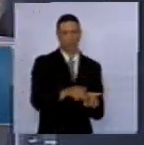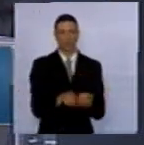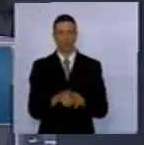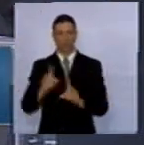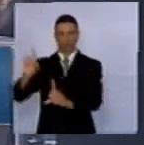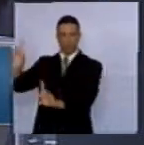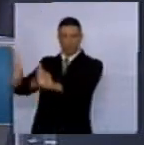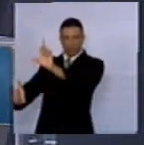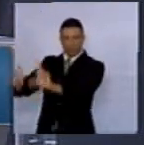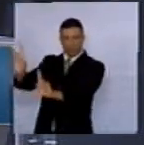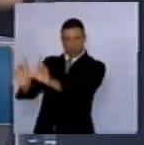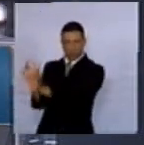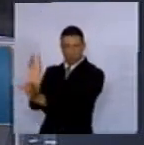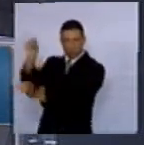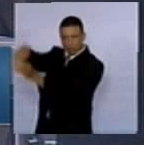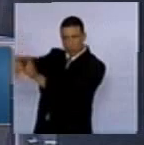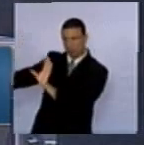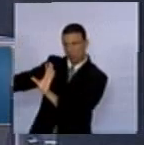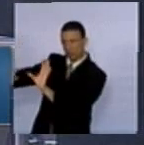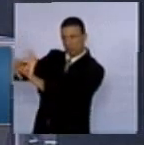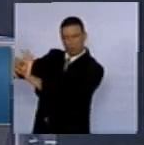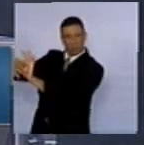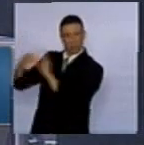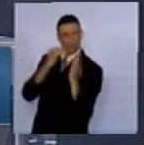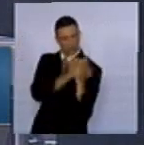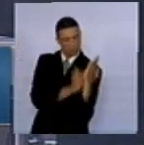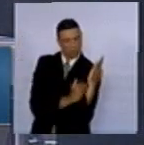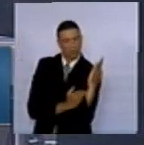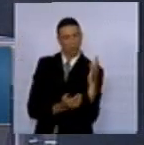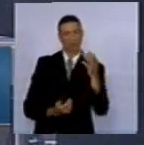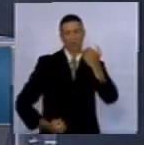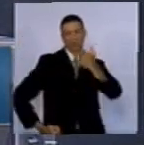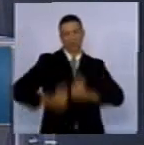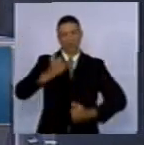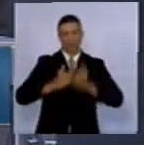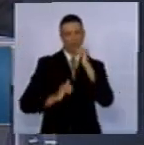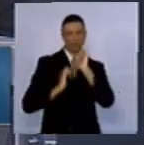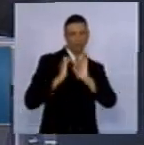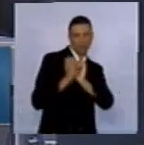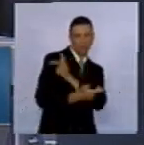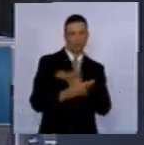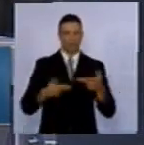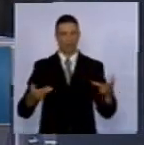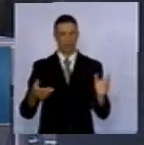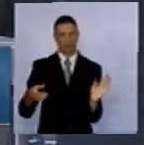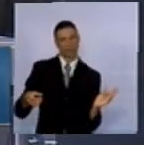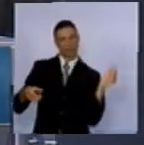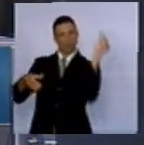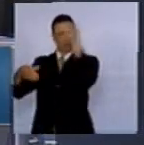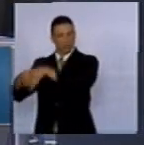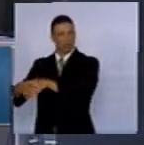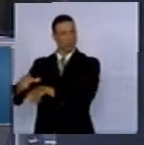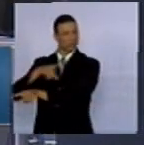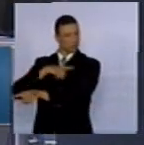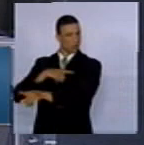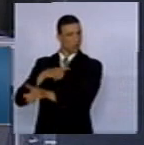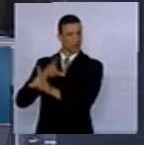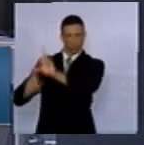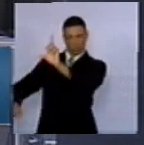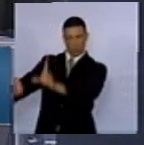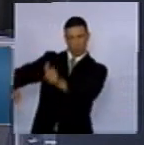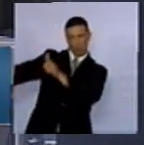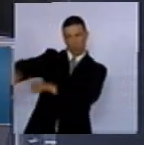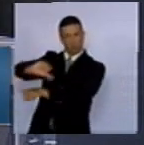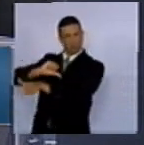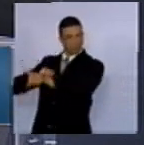que era mais ou menos integrado produção programação e transporte o sistema de televisão pode mudar porque